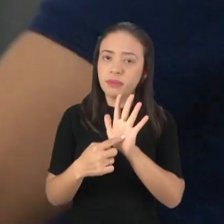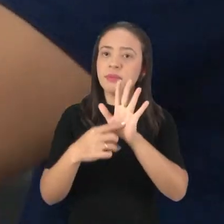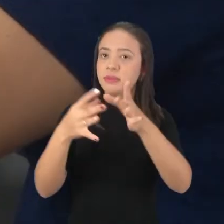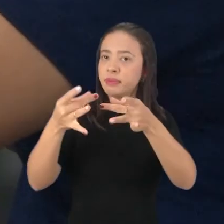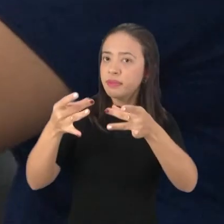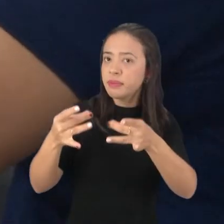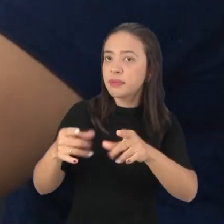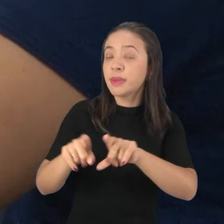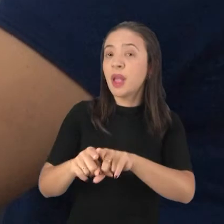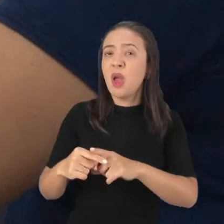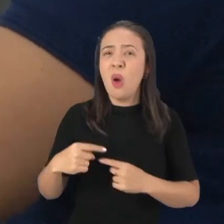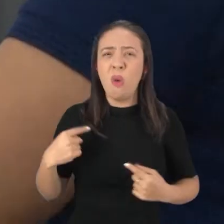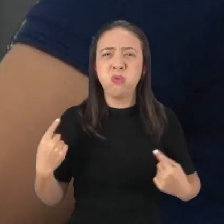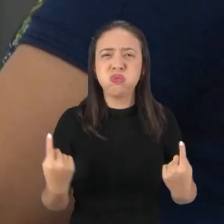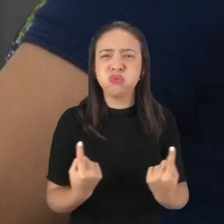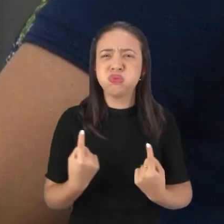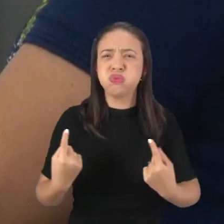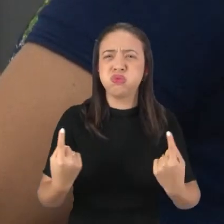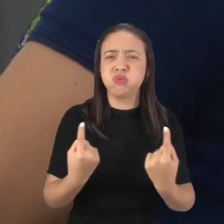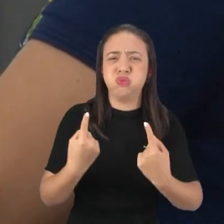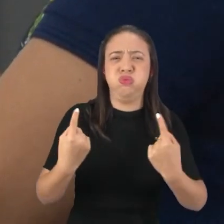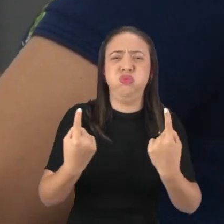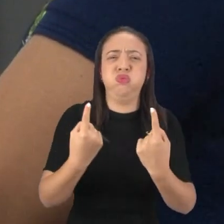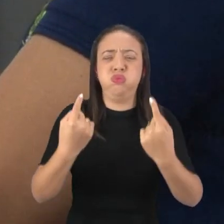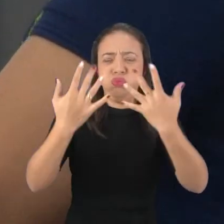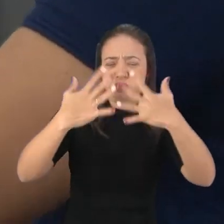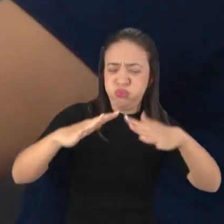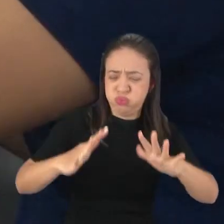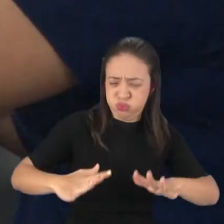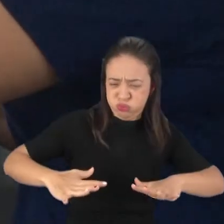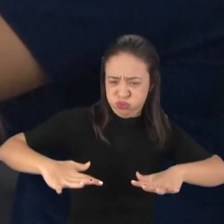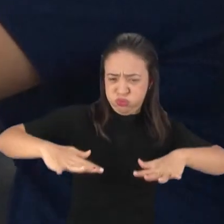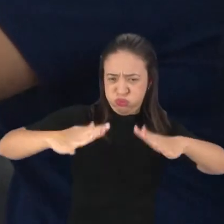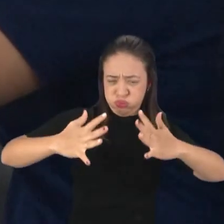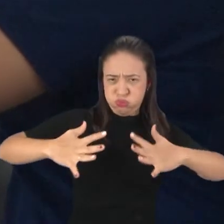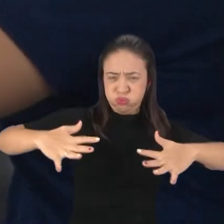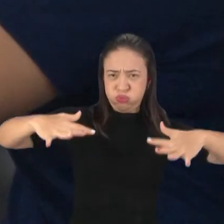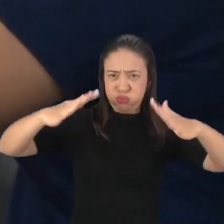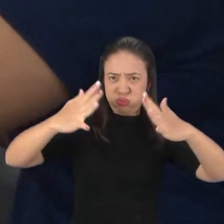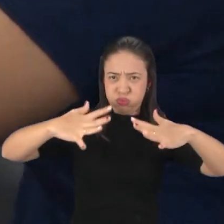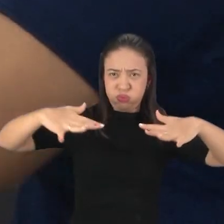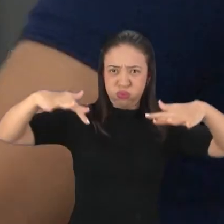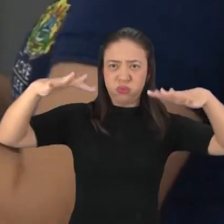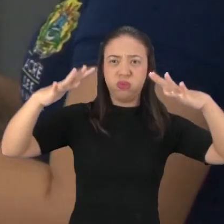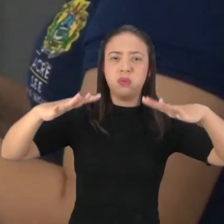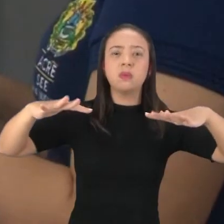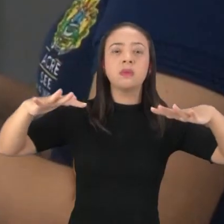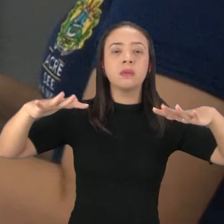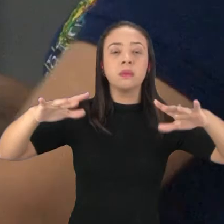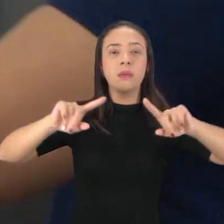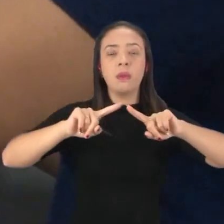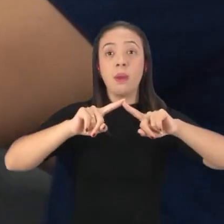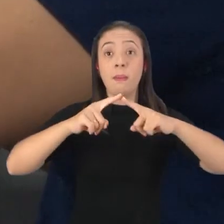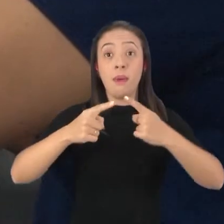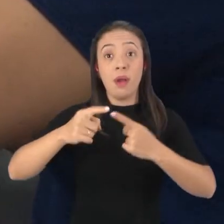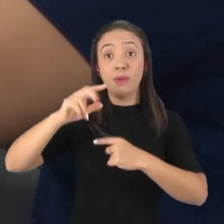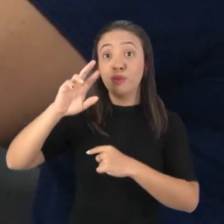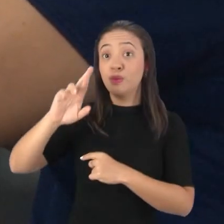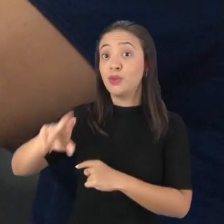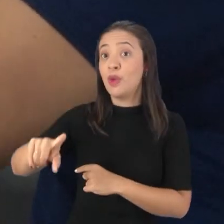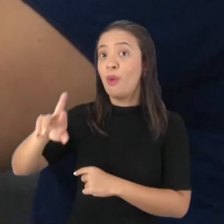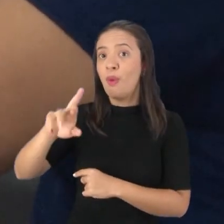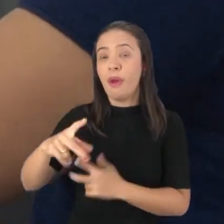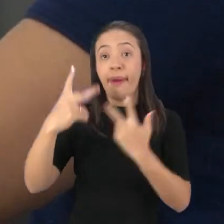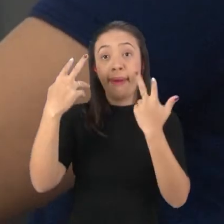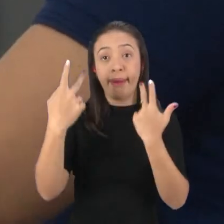né? E aqui eles são tornados e inundações. Que ele vem com inundações e tornados, ó. Mas eles não